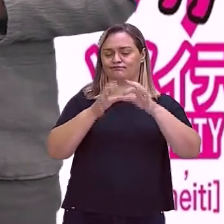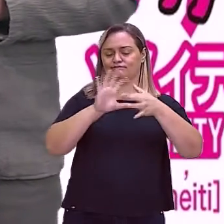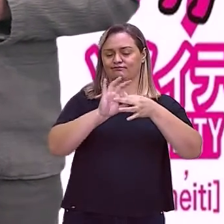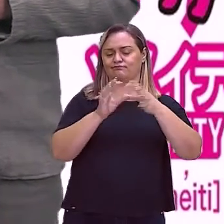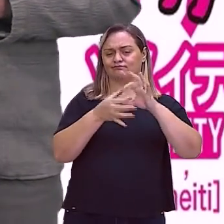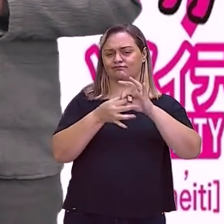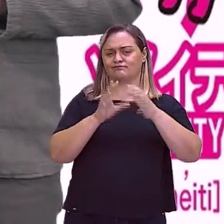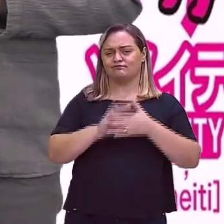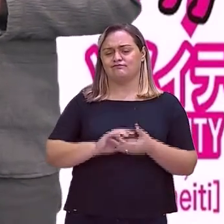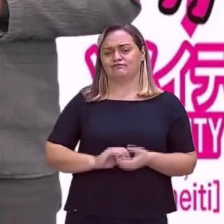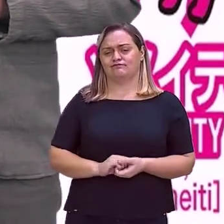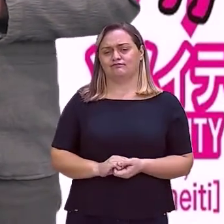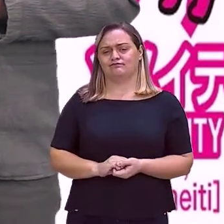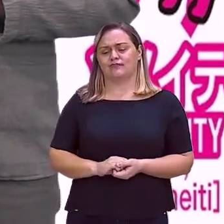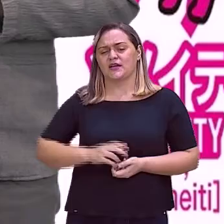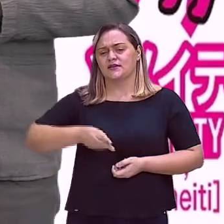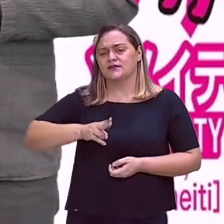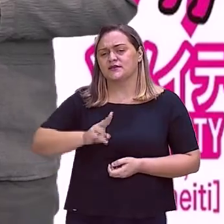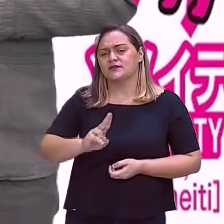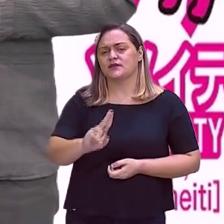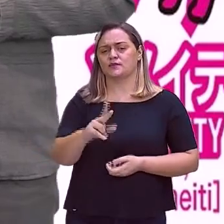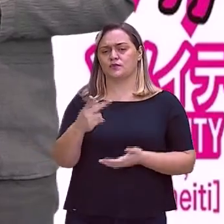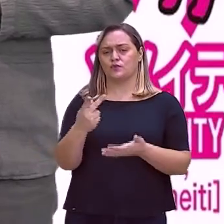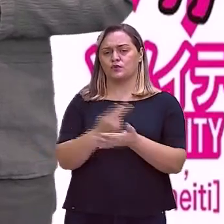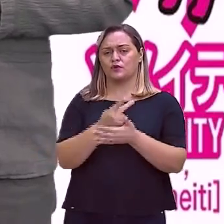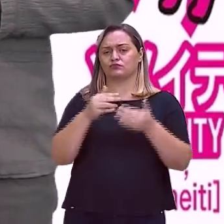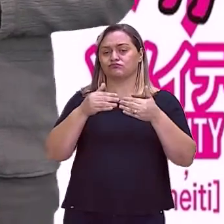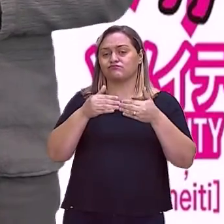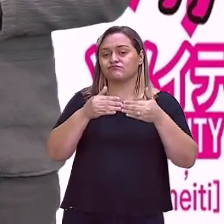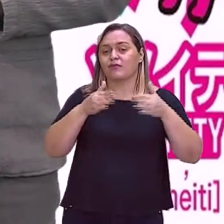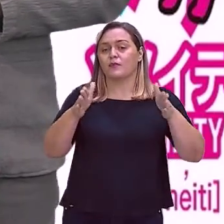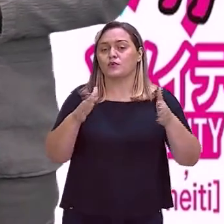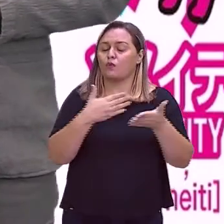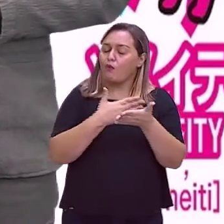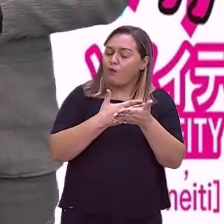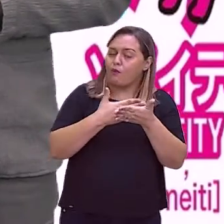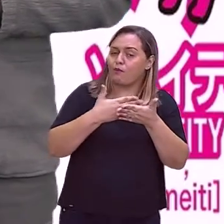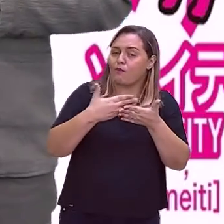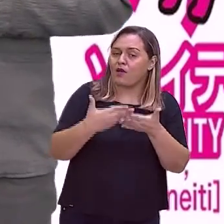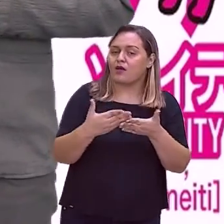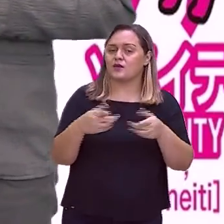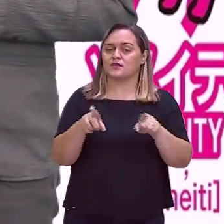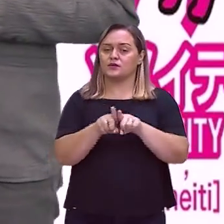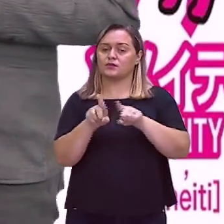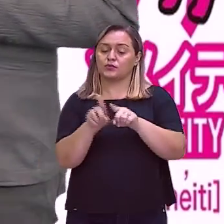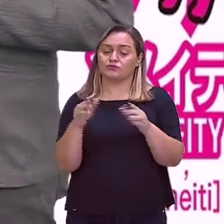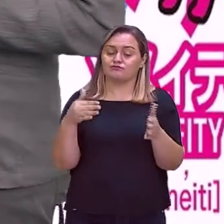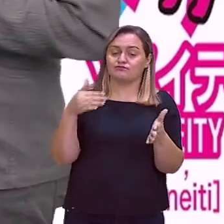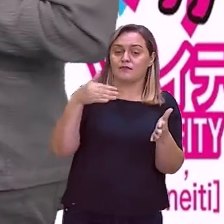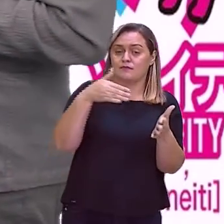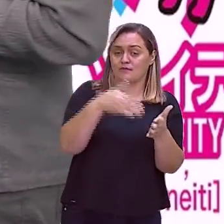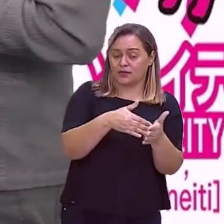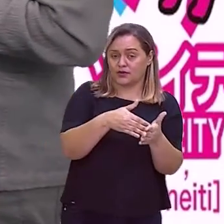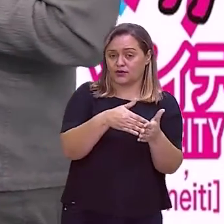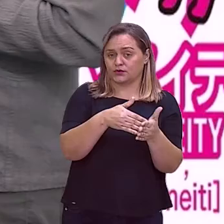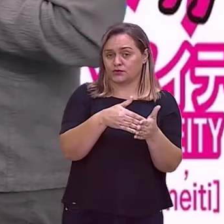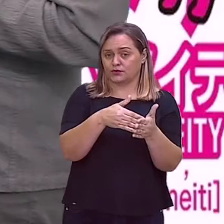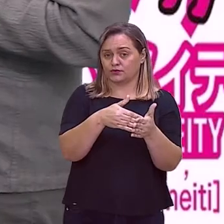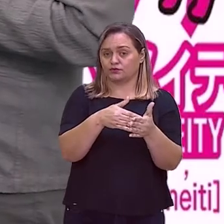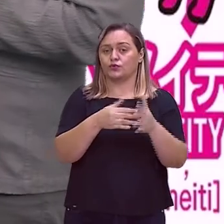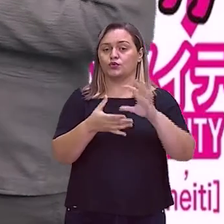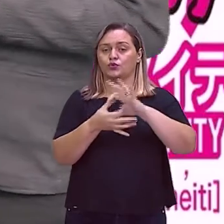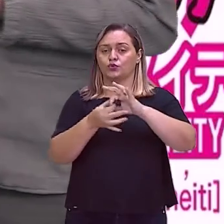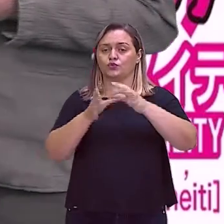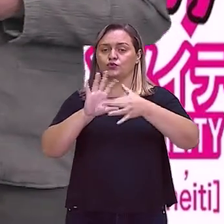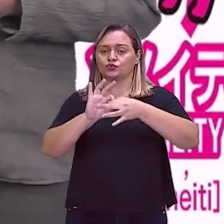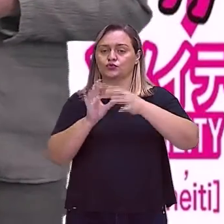ele é tocado na cerimônia de abertura, cerimônia de encerramento e no início dos